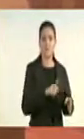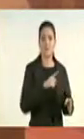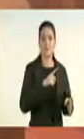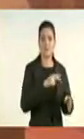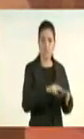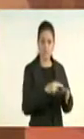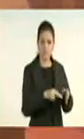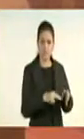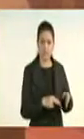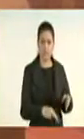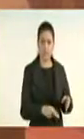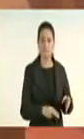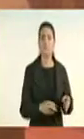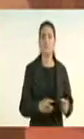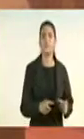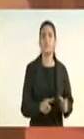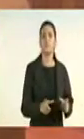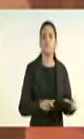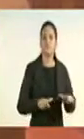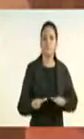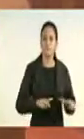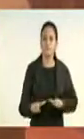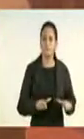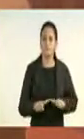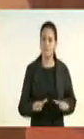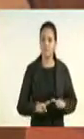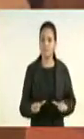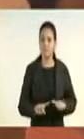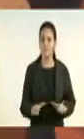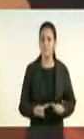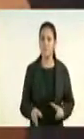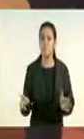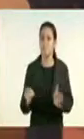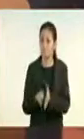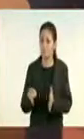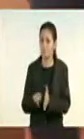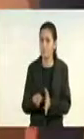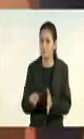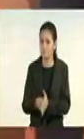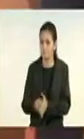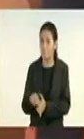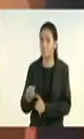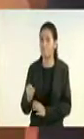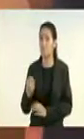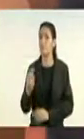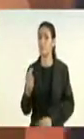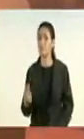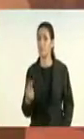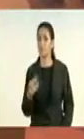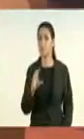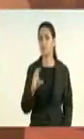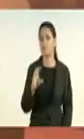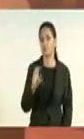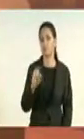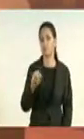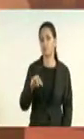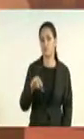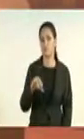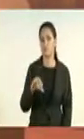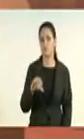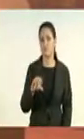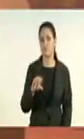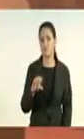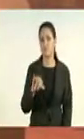Zé Inácio, que essa casa sempre me ensina, e acabei de ter uma lição ontem ao me debruçar sobre o tema. Veja que